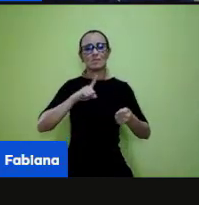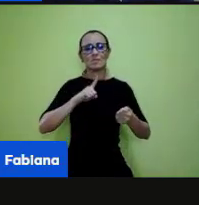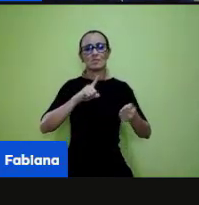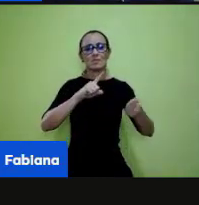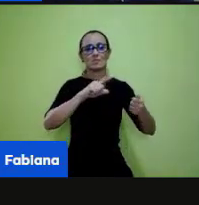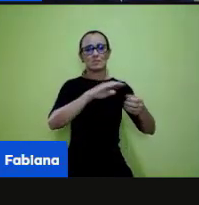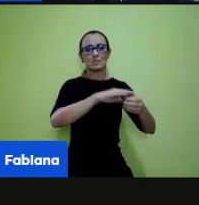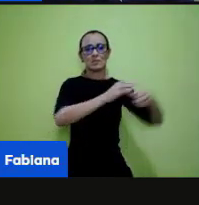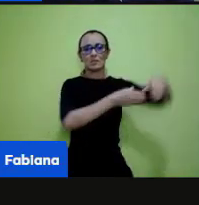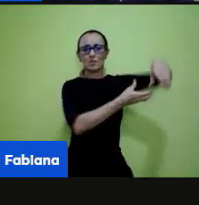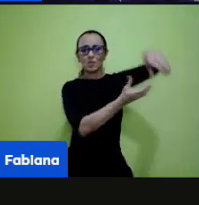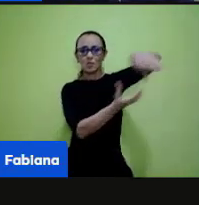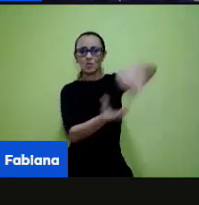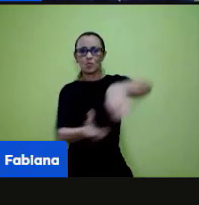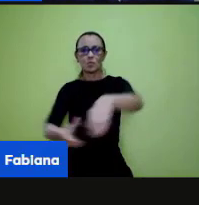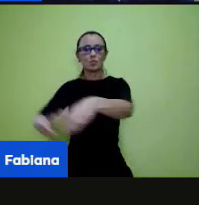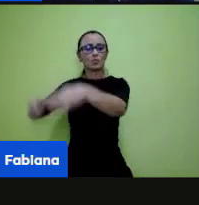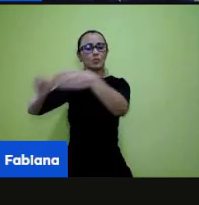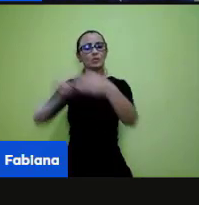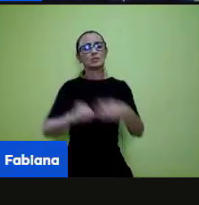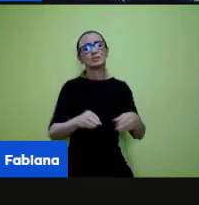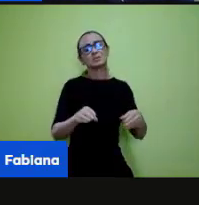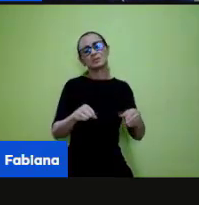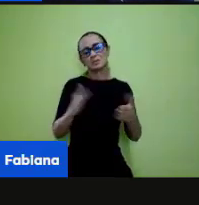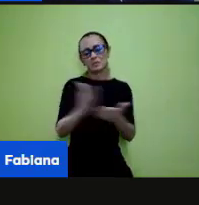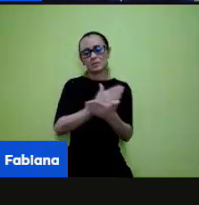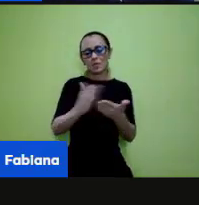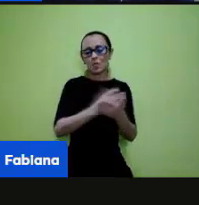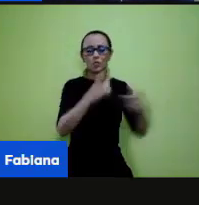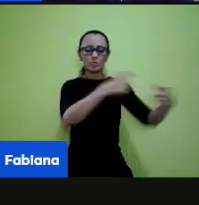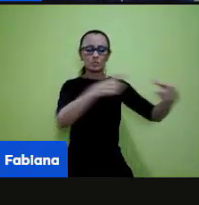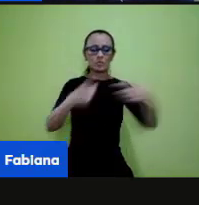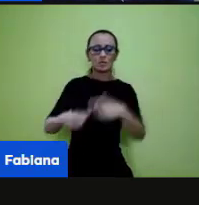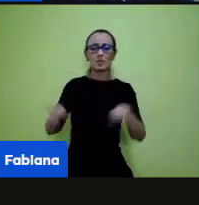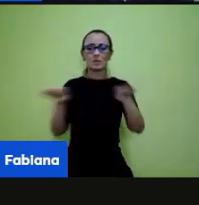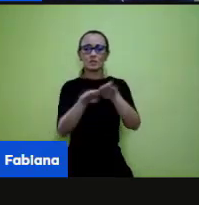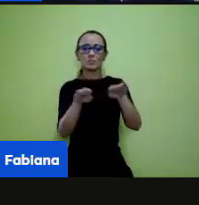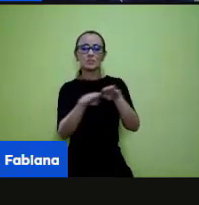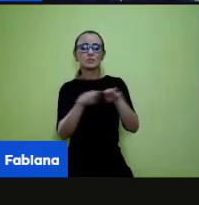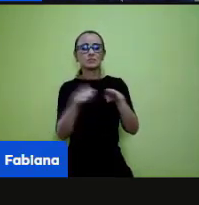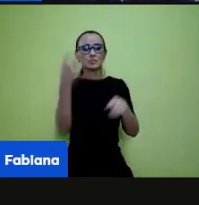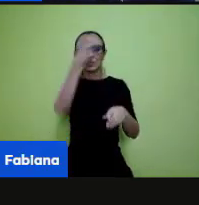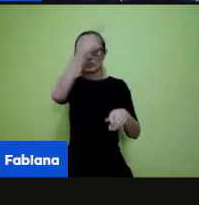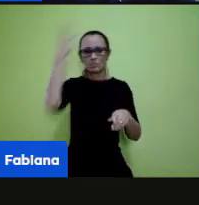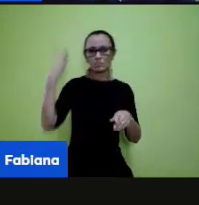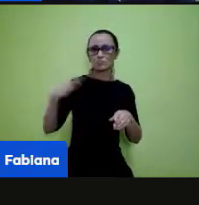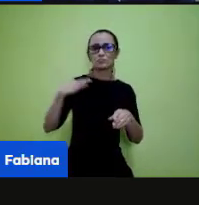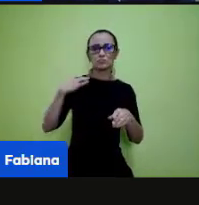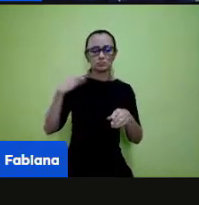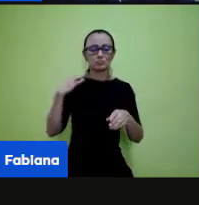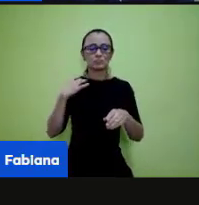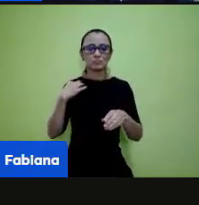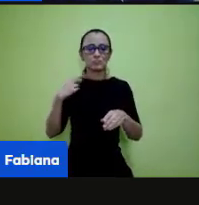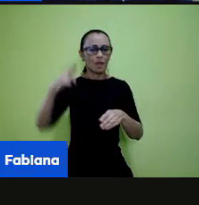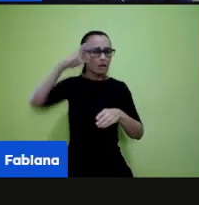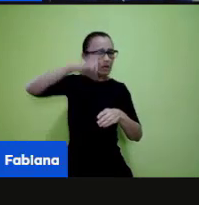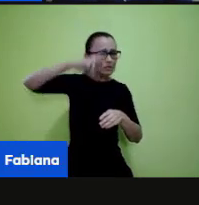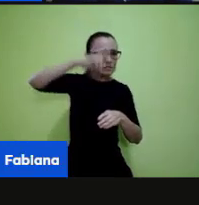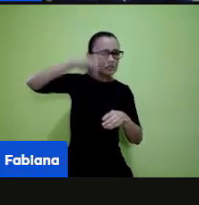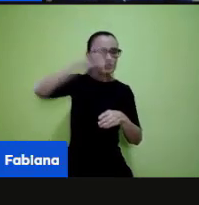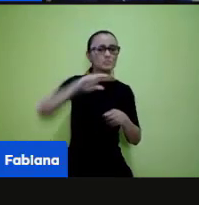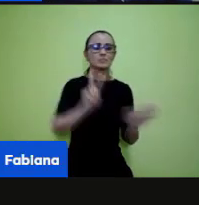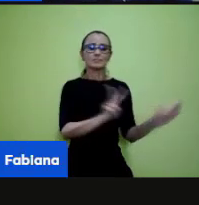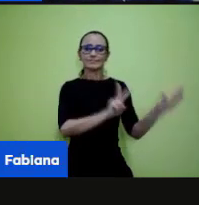temos ralos, nós temos alguns locais também, onde esses colaboradores deverão realizar essas vistorias durante a semana.